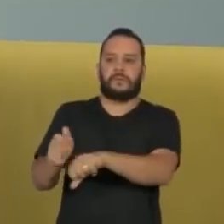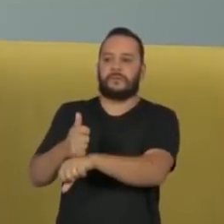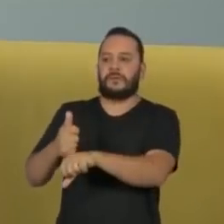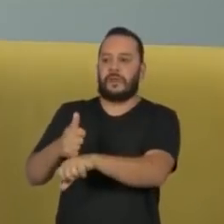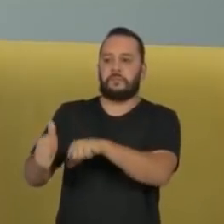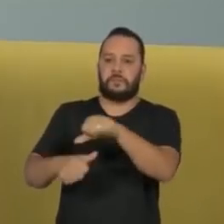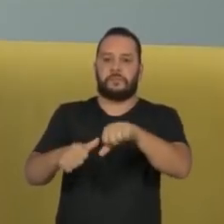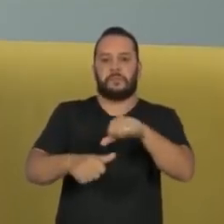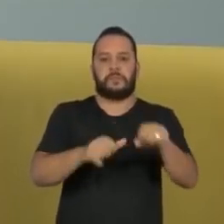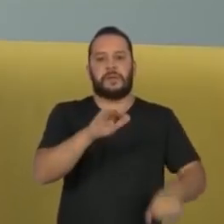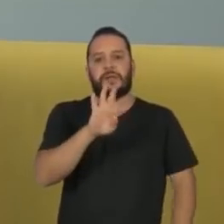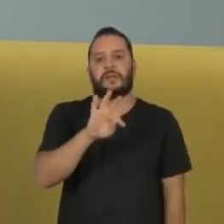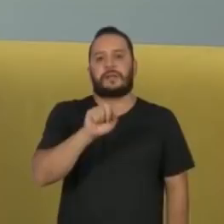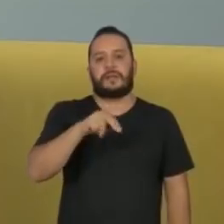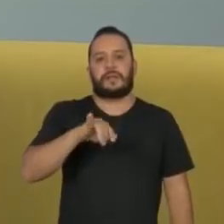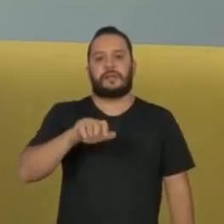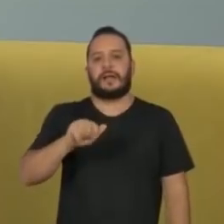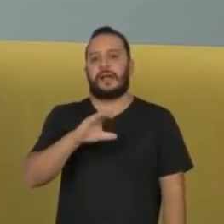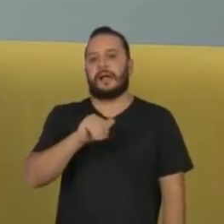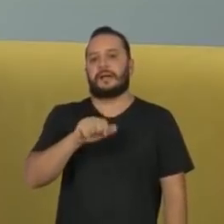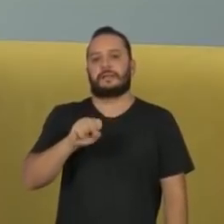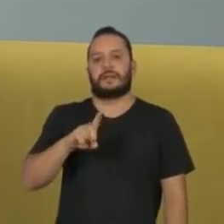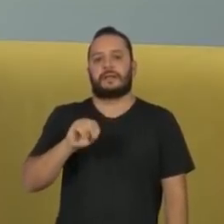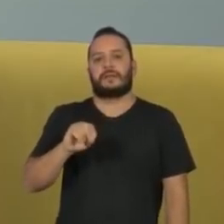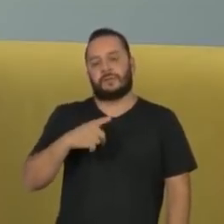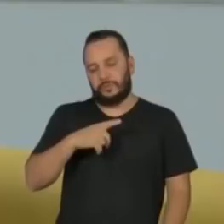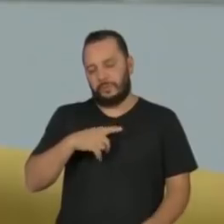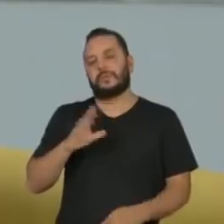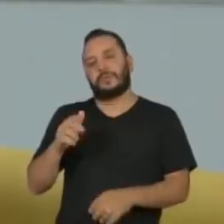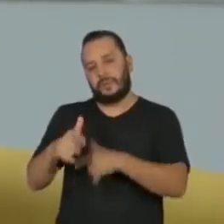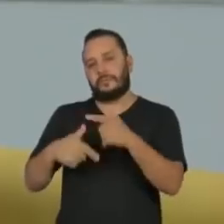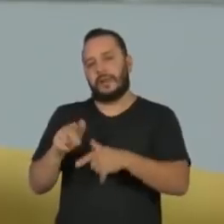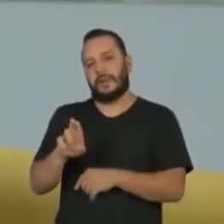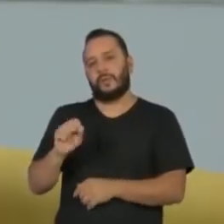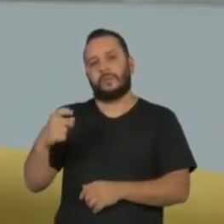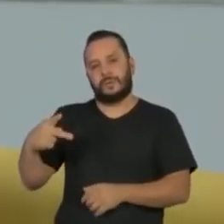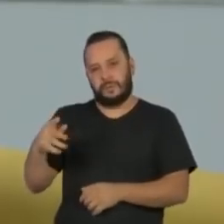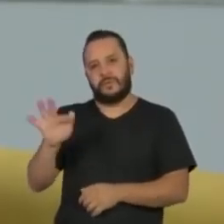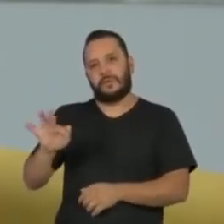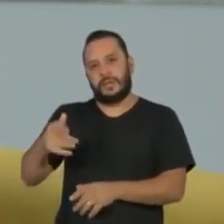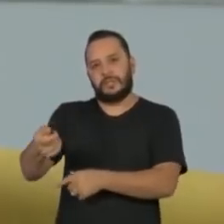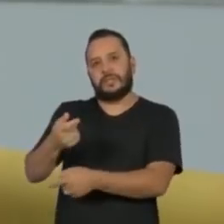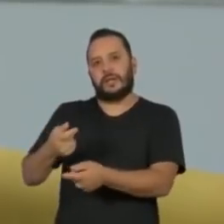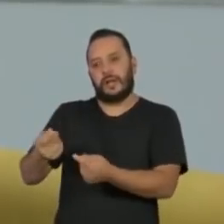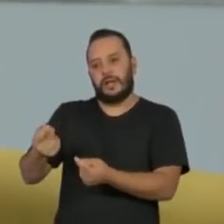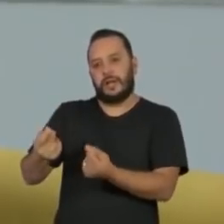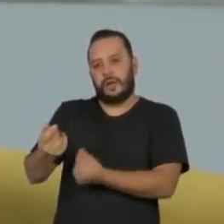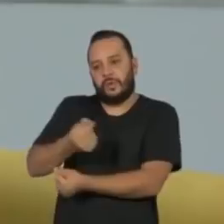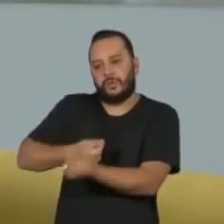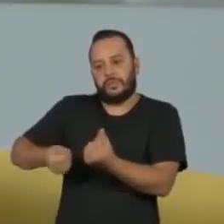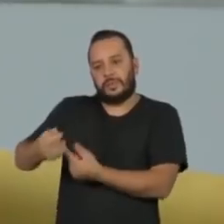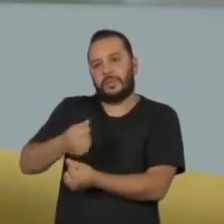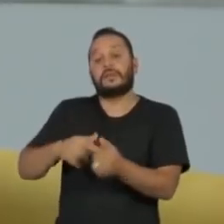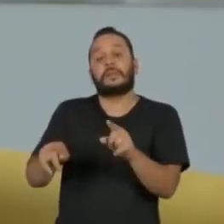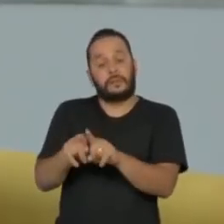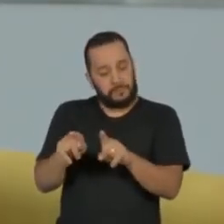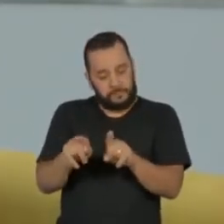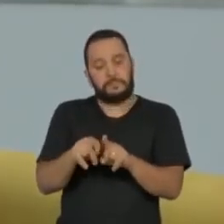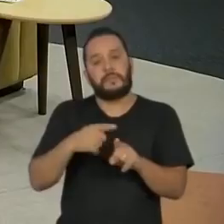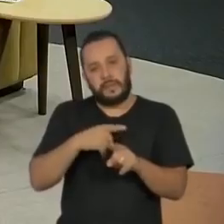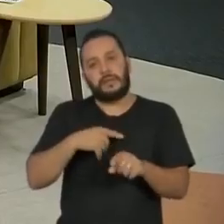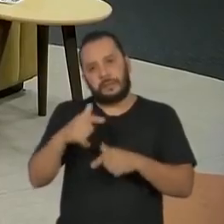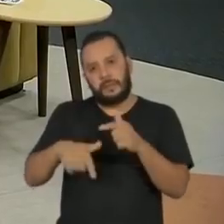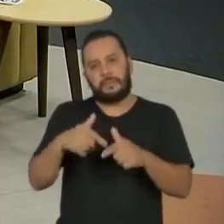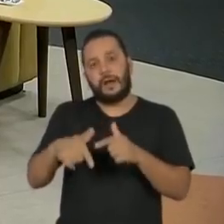Casado, da Faculdade de Economia, Administração e Contabilidade da USP e diretora do Escritório de Desenvolvimento de Carreiras da